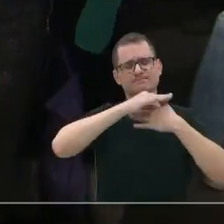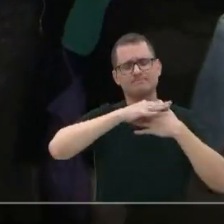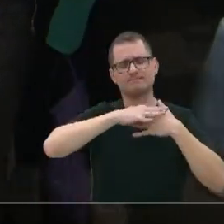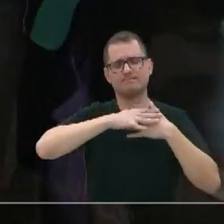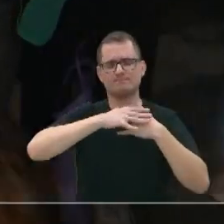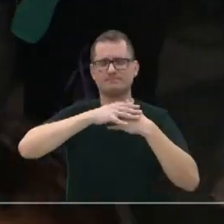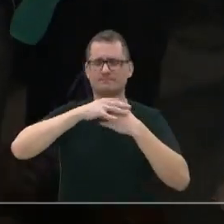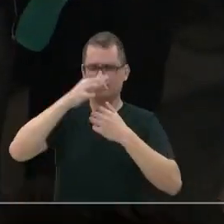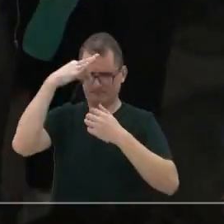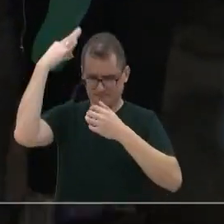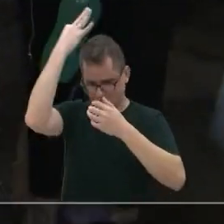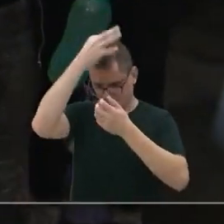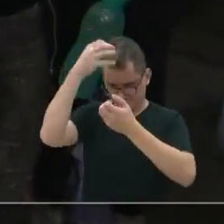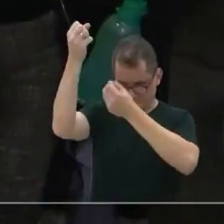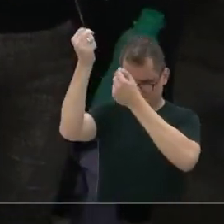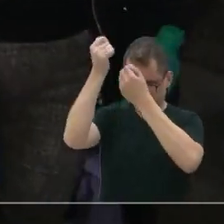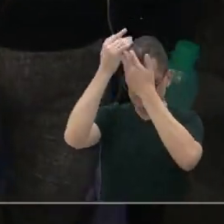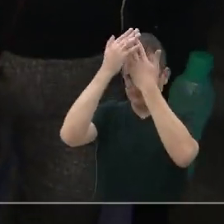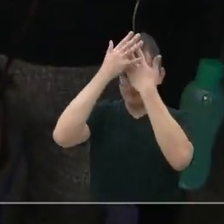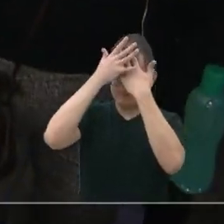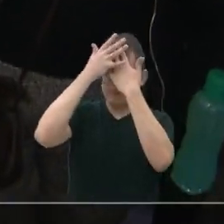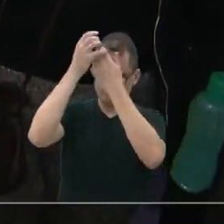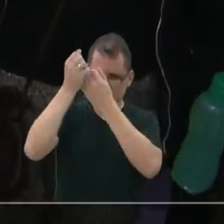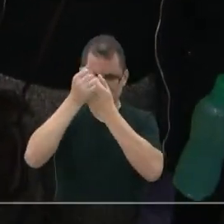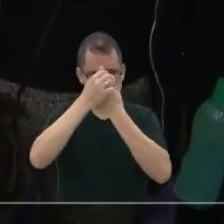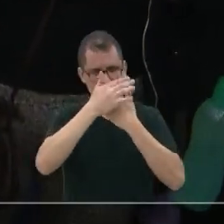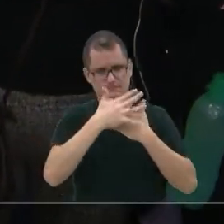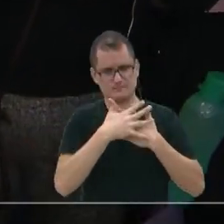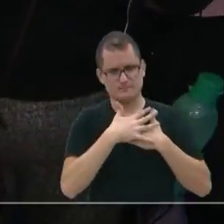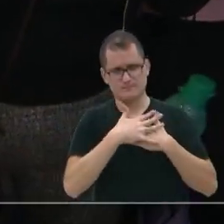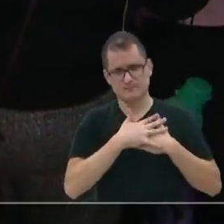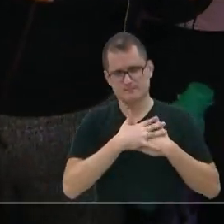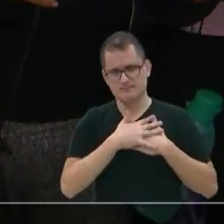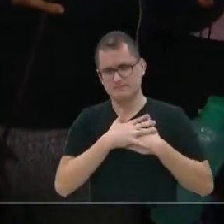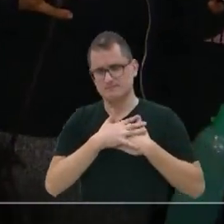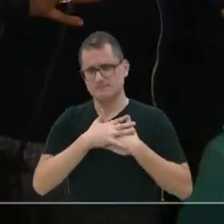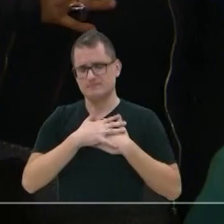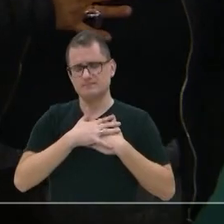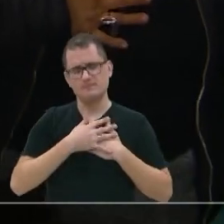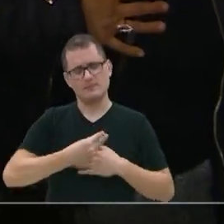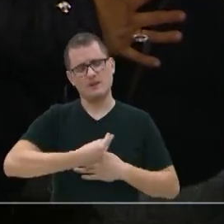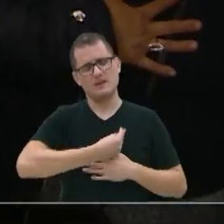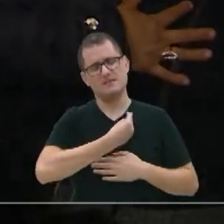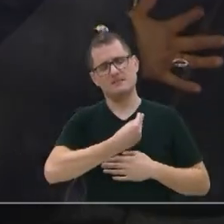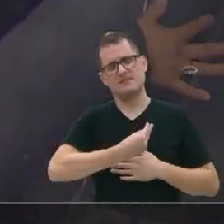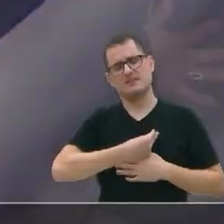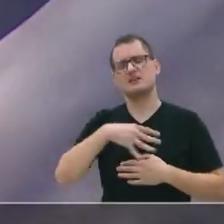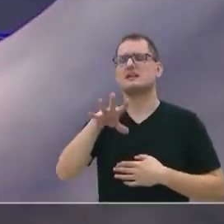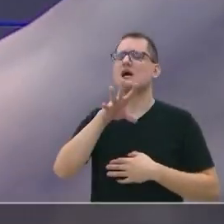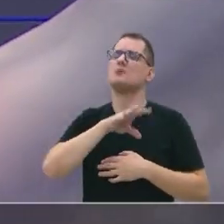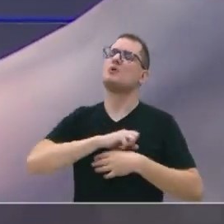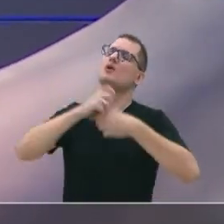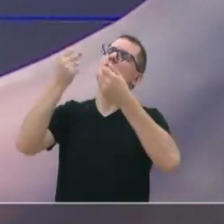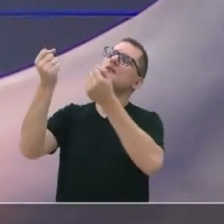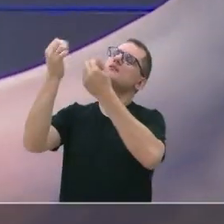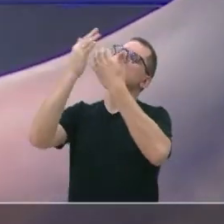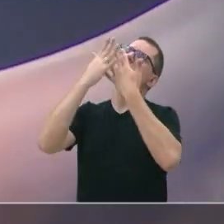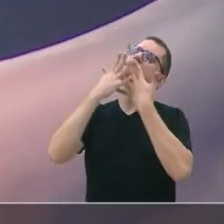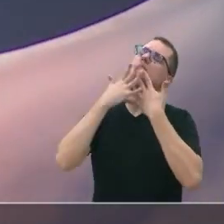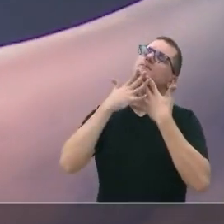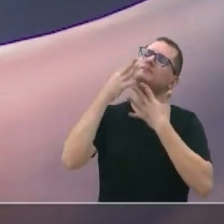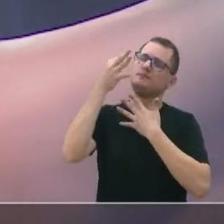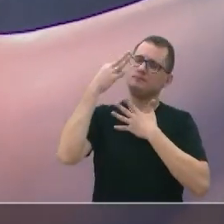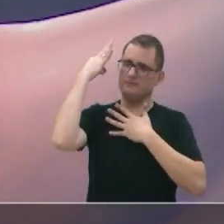Toca minha mente e meu coração. Enche minha vida com teu